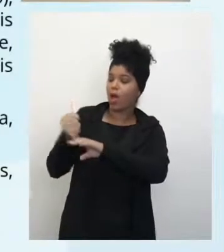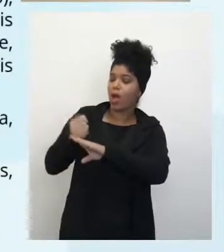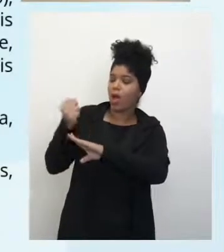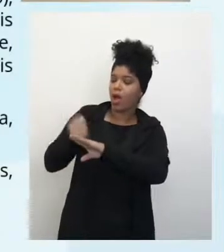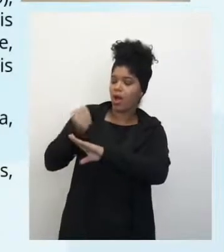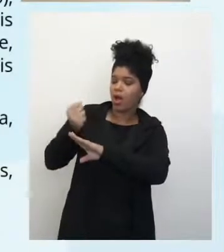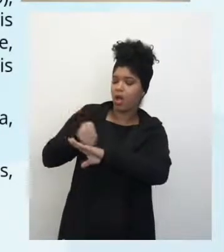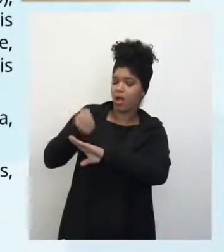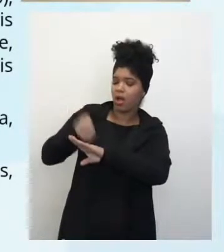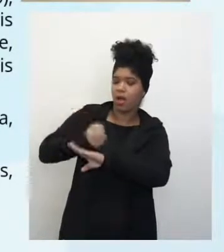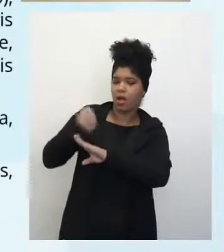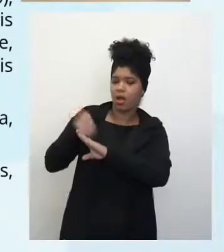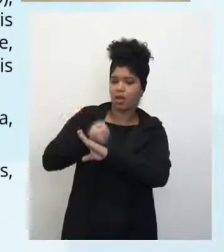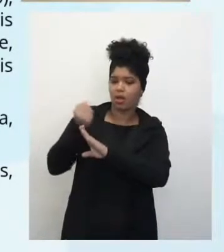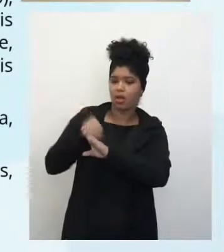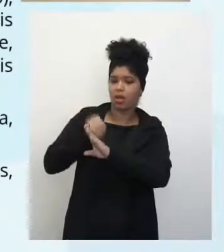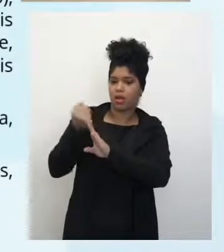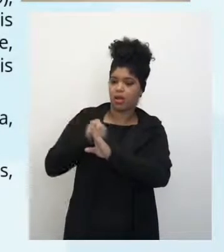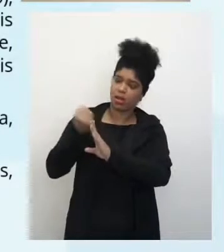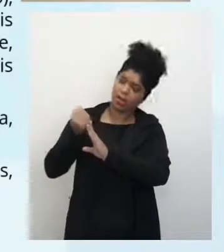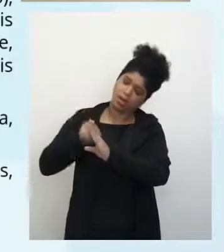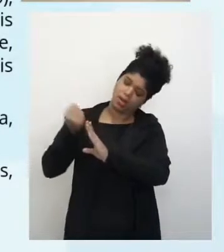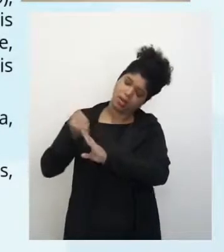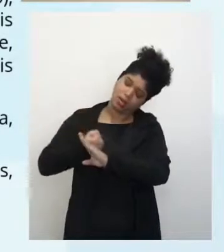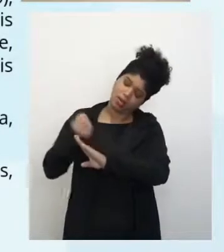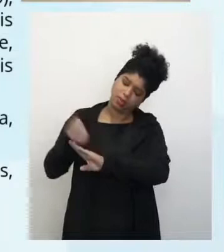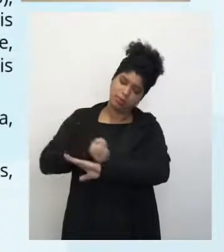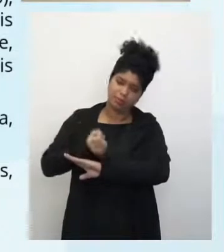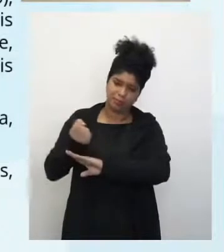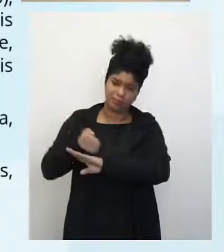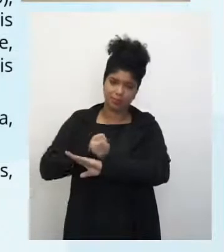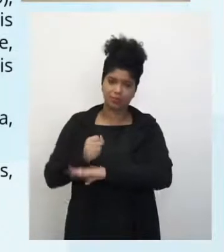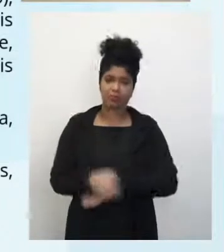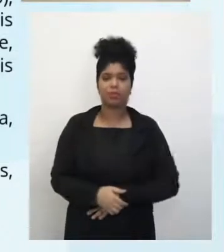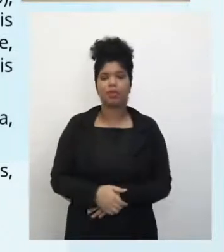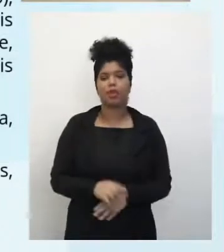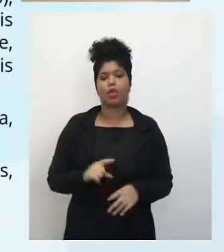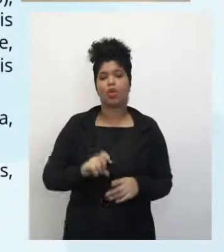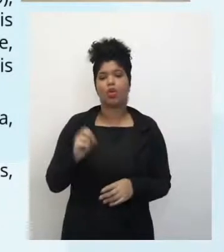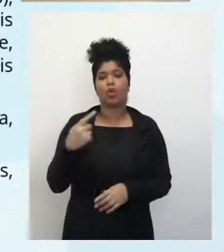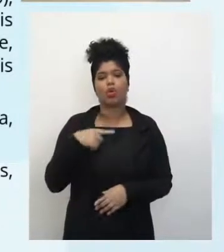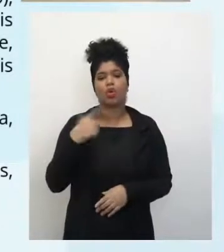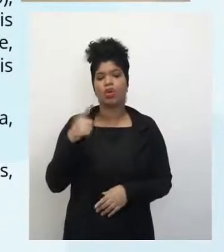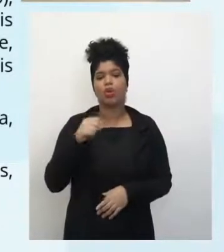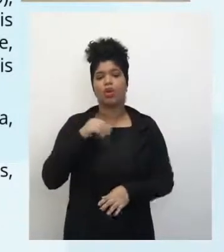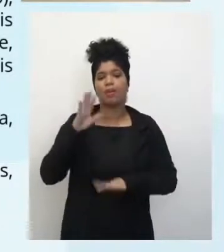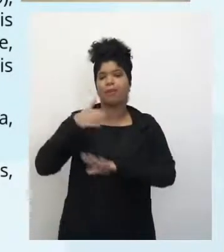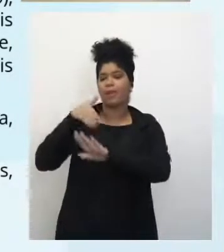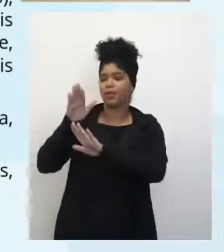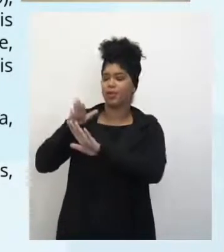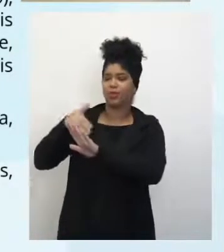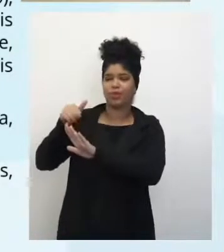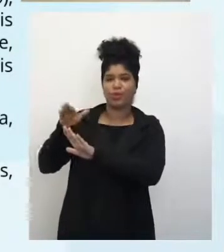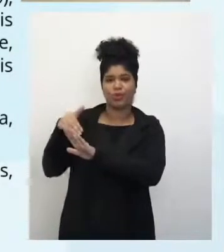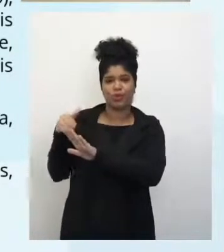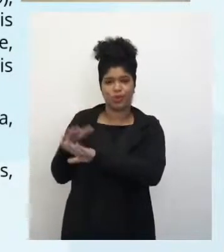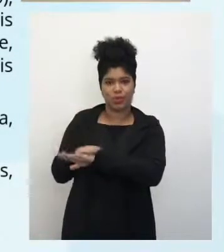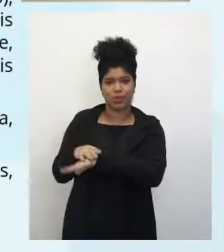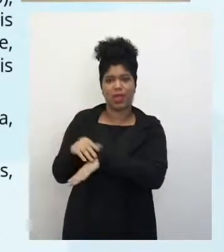aquilo, além de ser o material da obra, também vai ser o meu suporte. Tá? Ah, eu quero fazer uma pintura, um óleo sobre